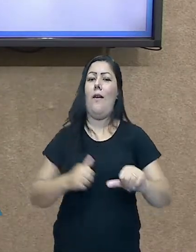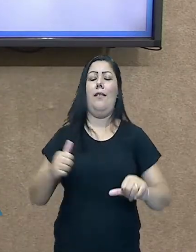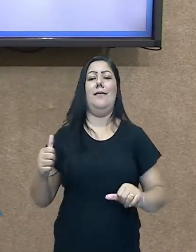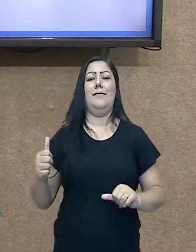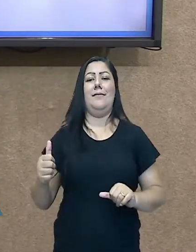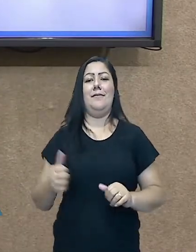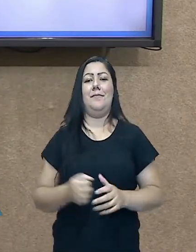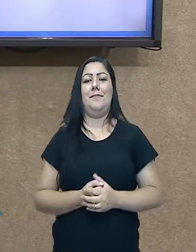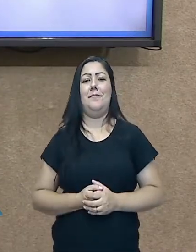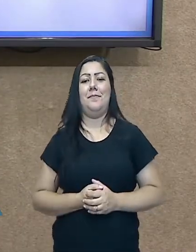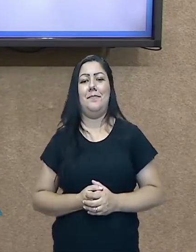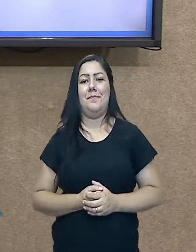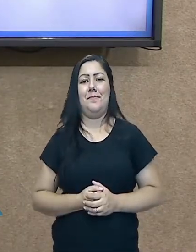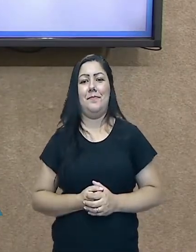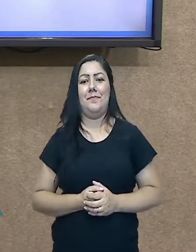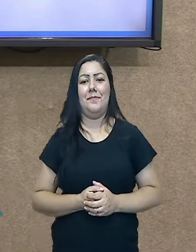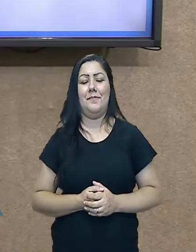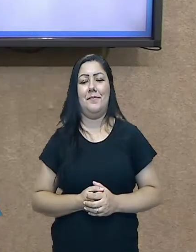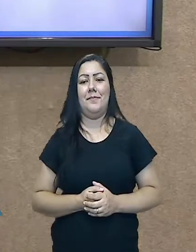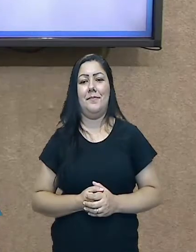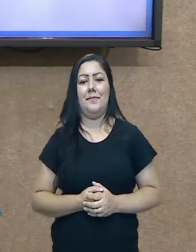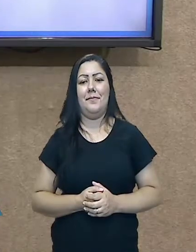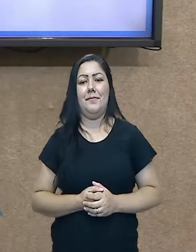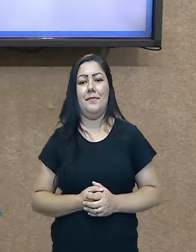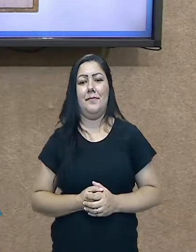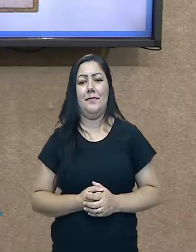história. Ok?